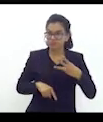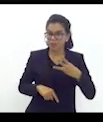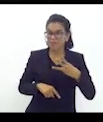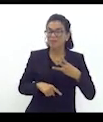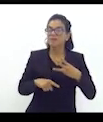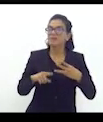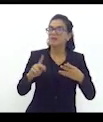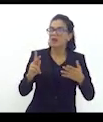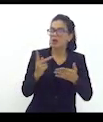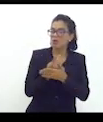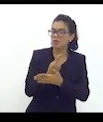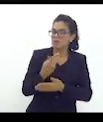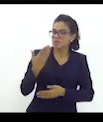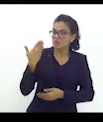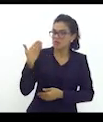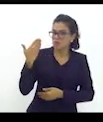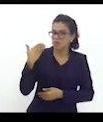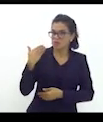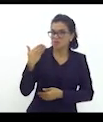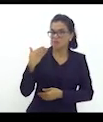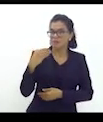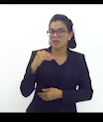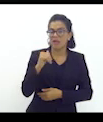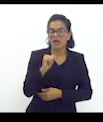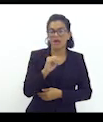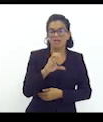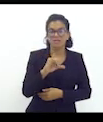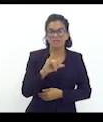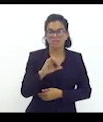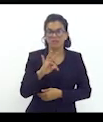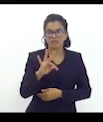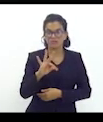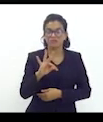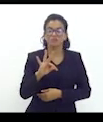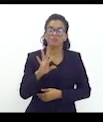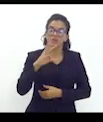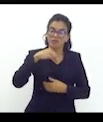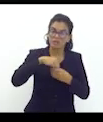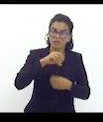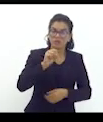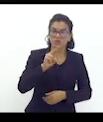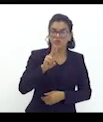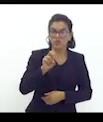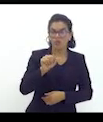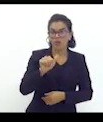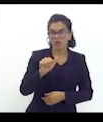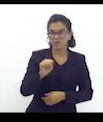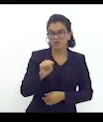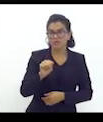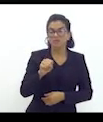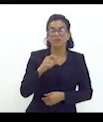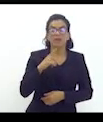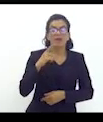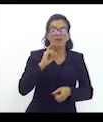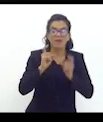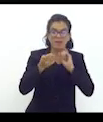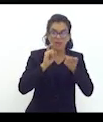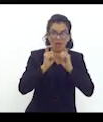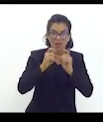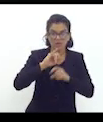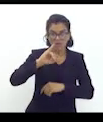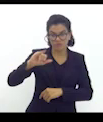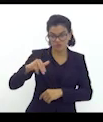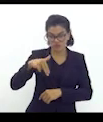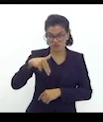aconteceu recentemente, que é a CIT, conhecida como a CIT do SUAS, em reunião realizada agora em junho